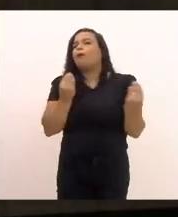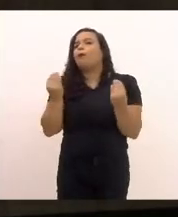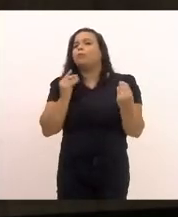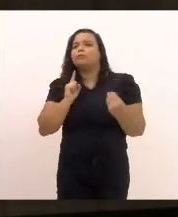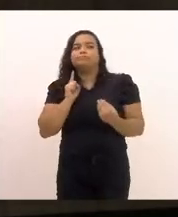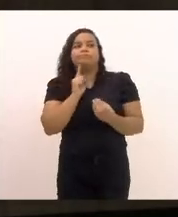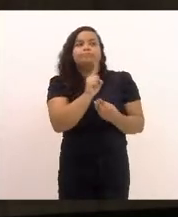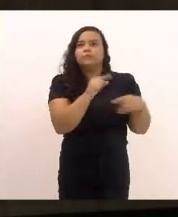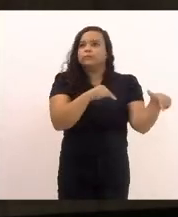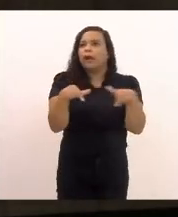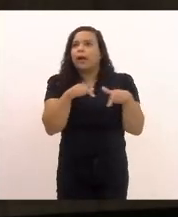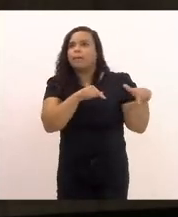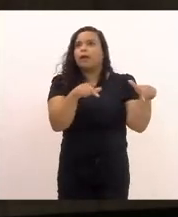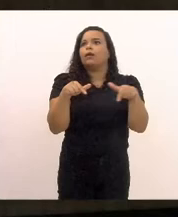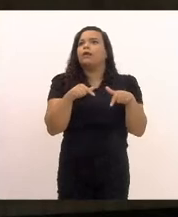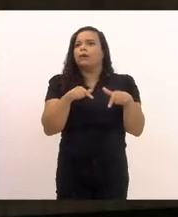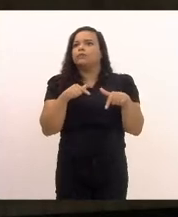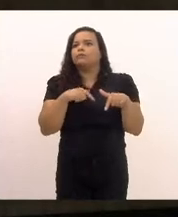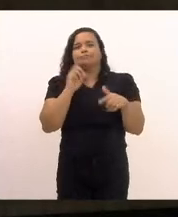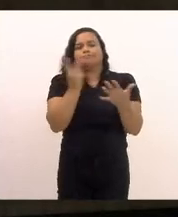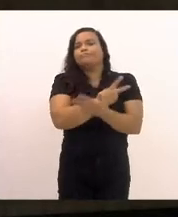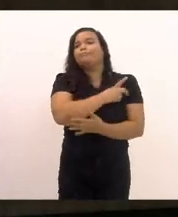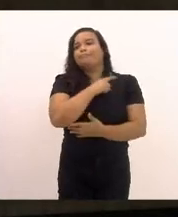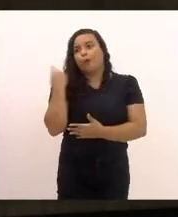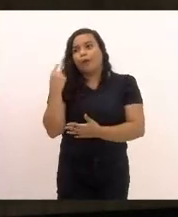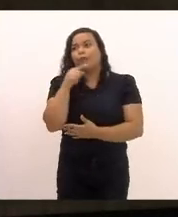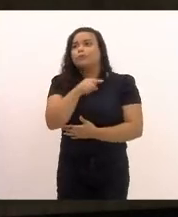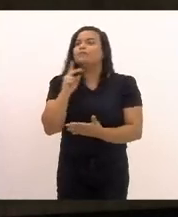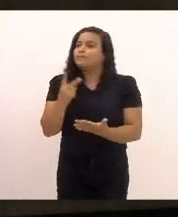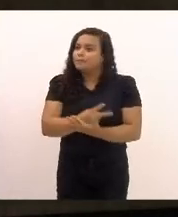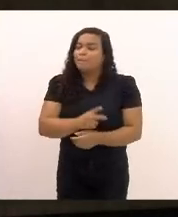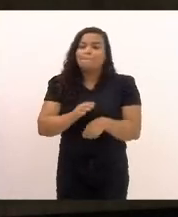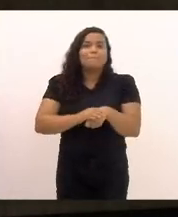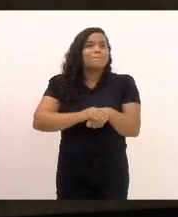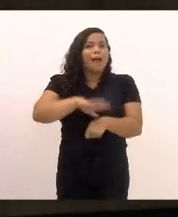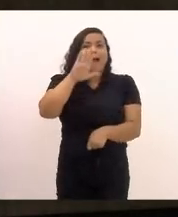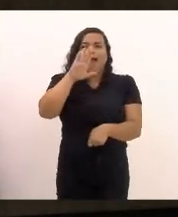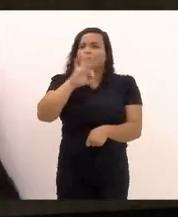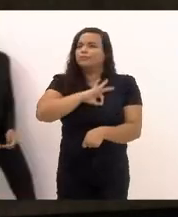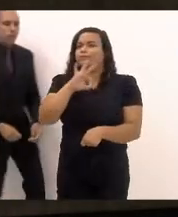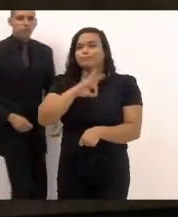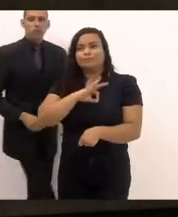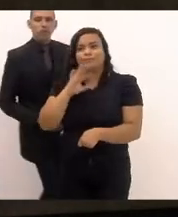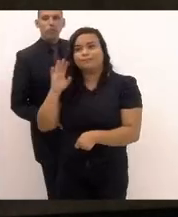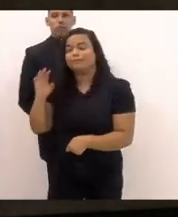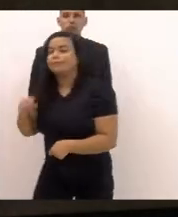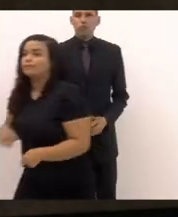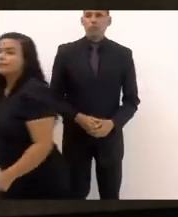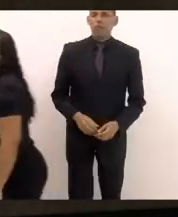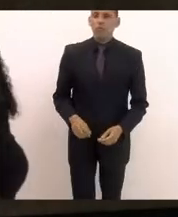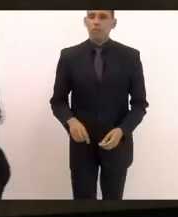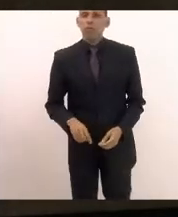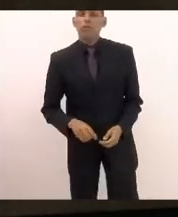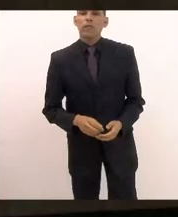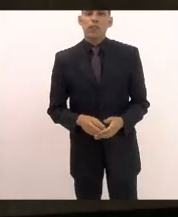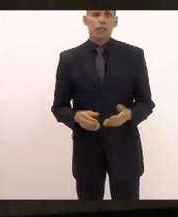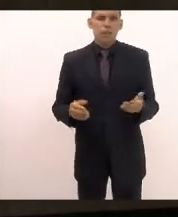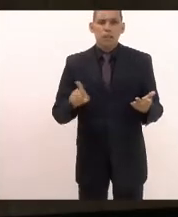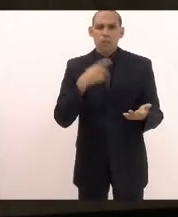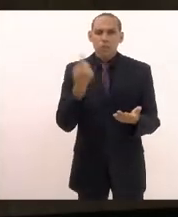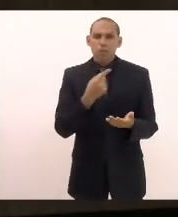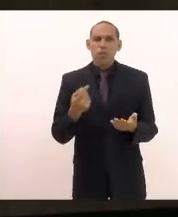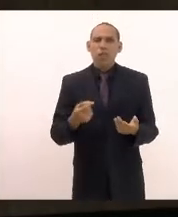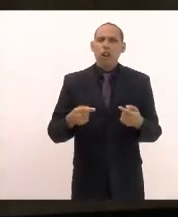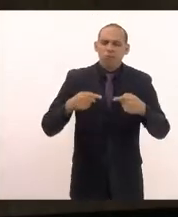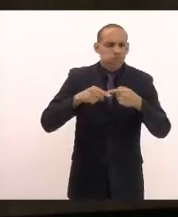a menção a essa que foi a operação mais letal da Polícia do Rio de Janeiro, que foi a chacina do Jacarezinho, e nós